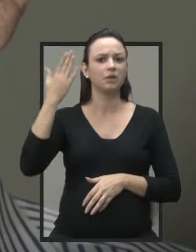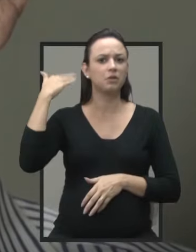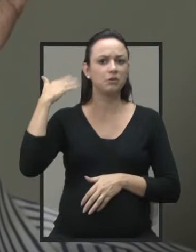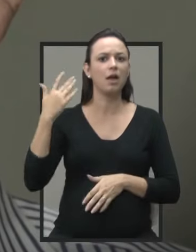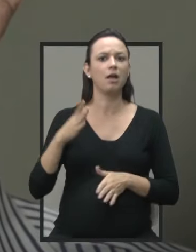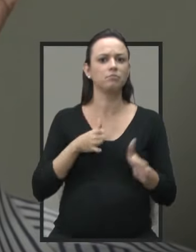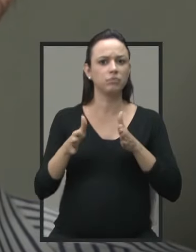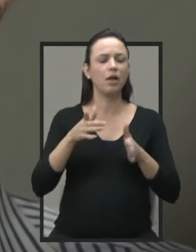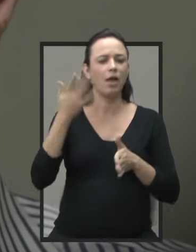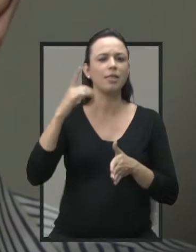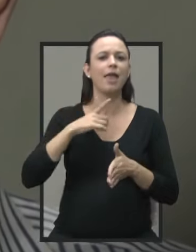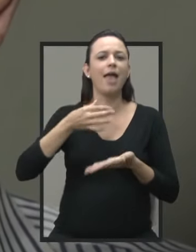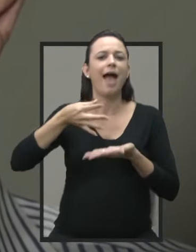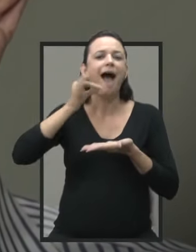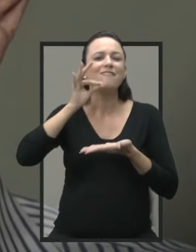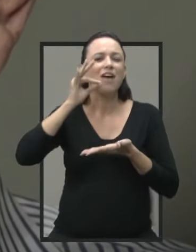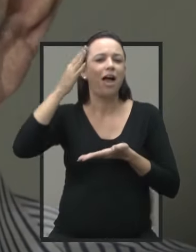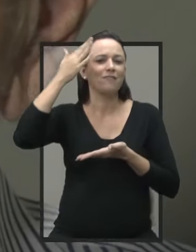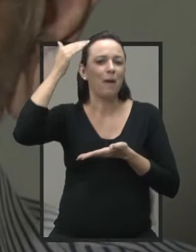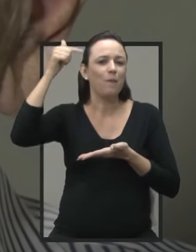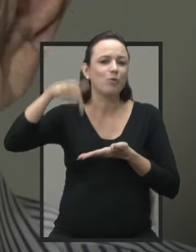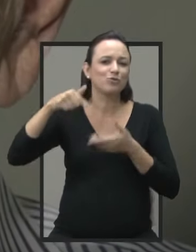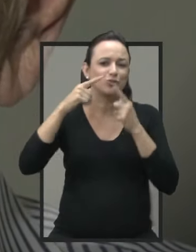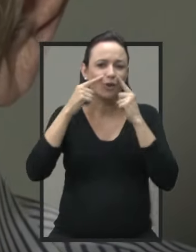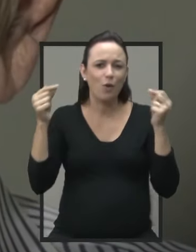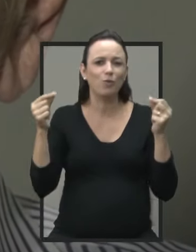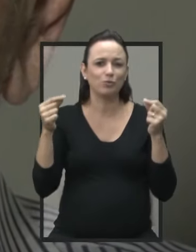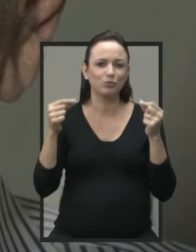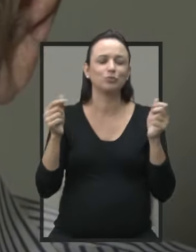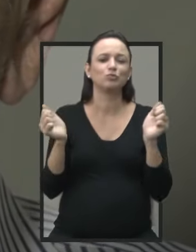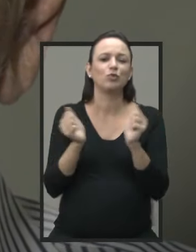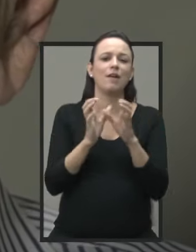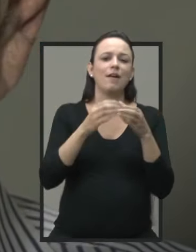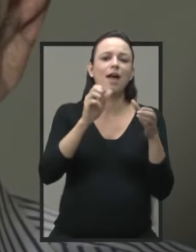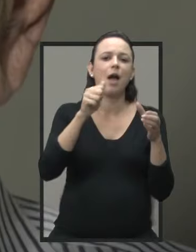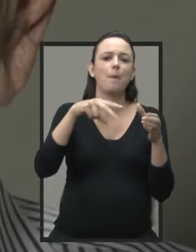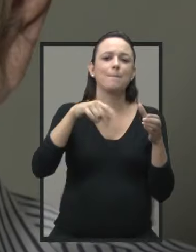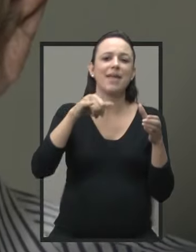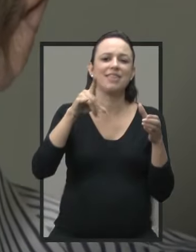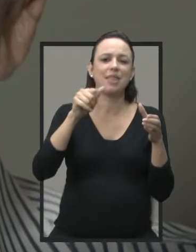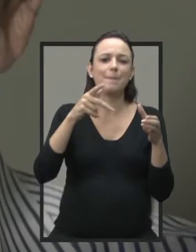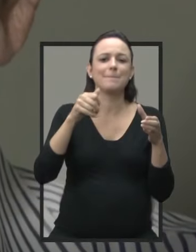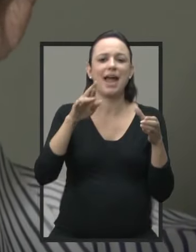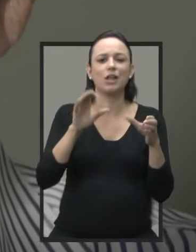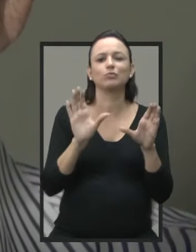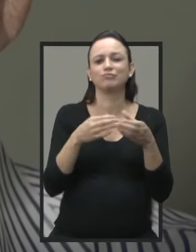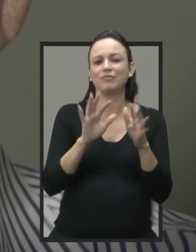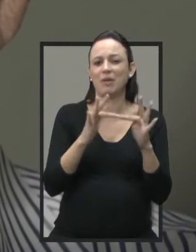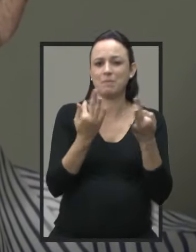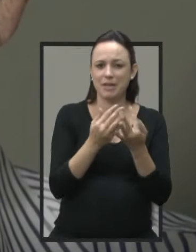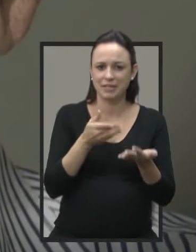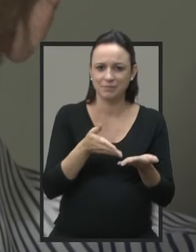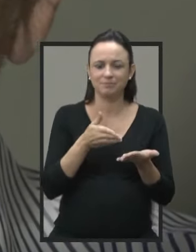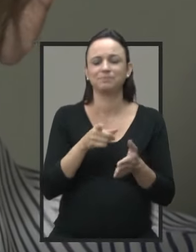era a época boa do café. E ele, ligado com os Almeida Prado, os parentes,